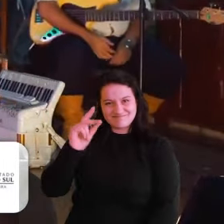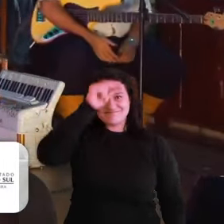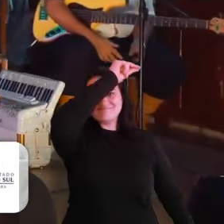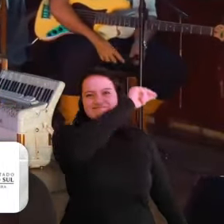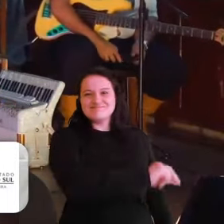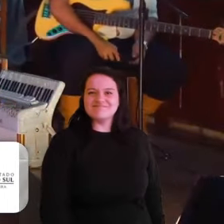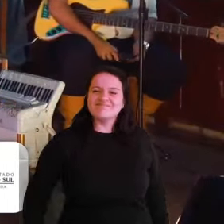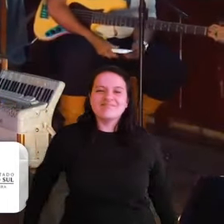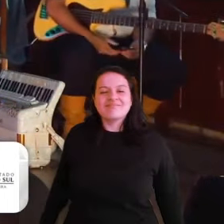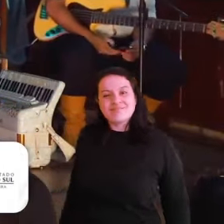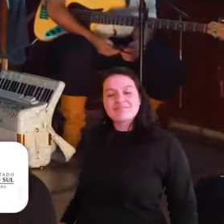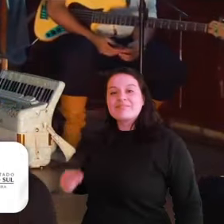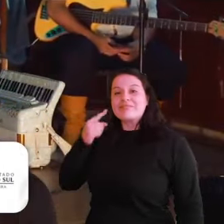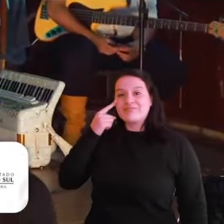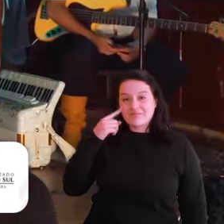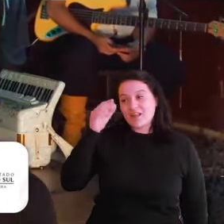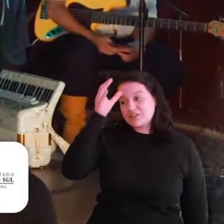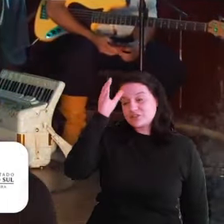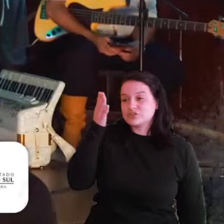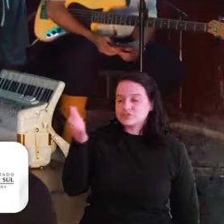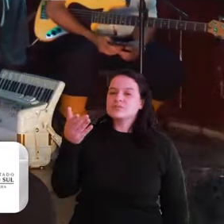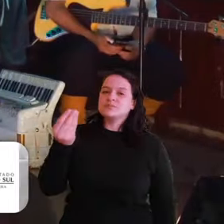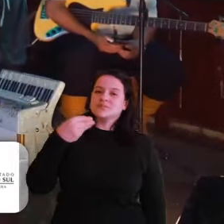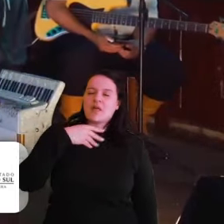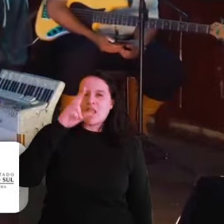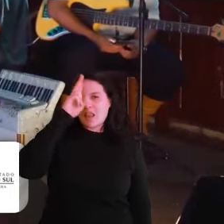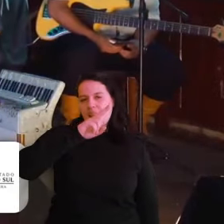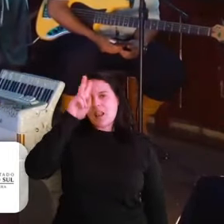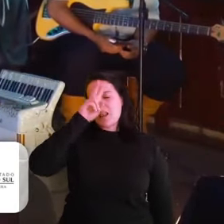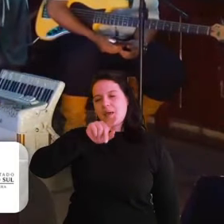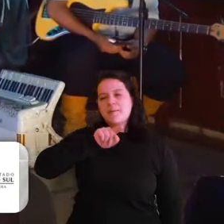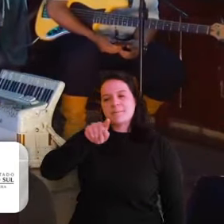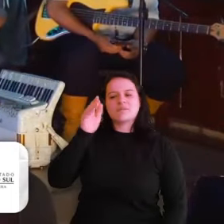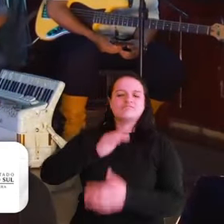Chico. Me fez lembrar quando nós ia assistir os mirins.